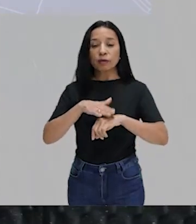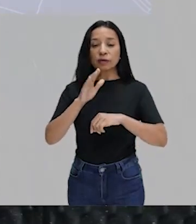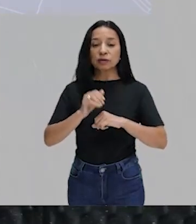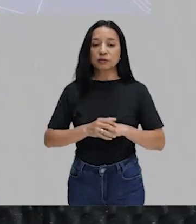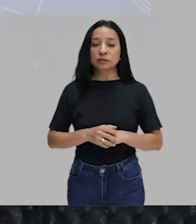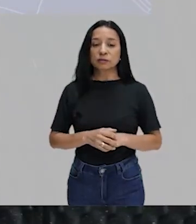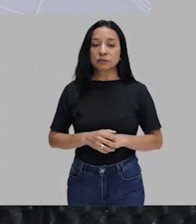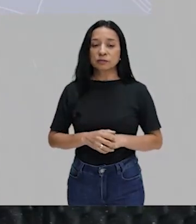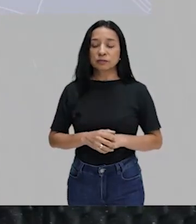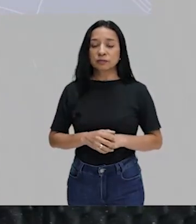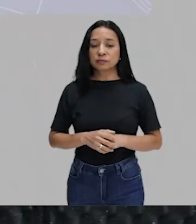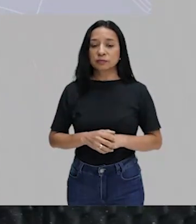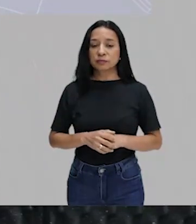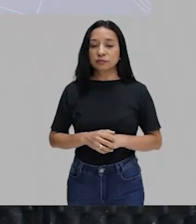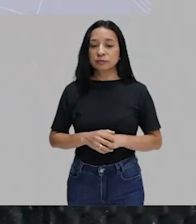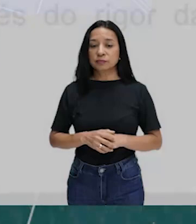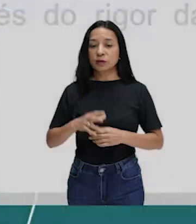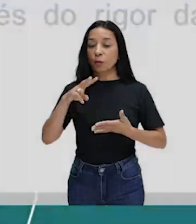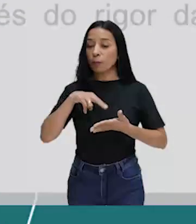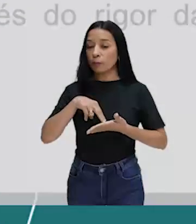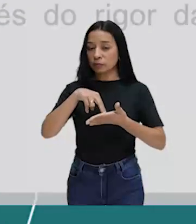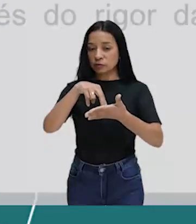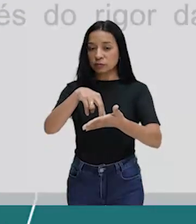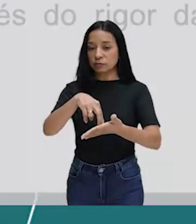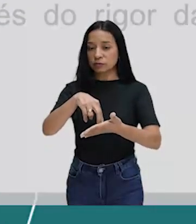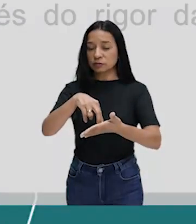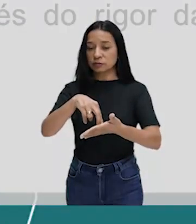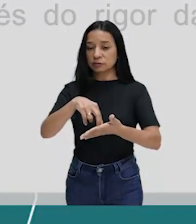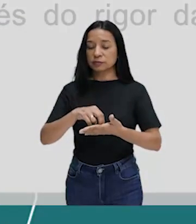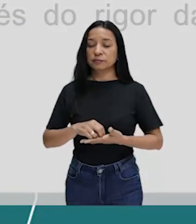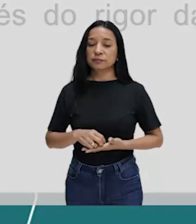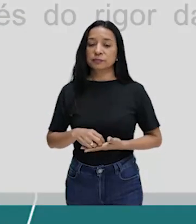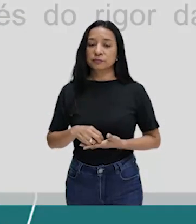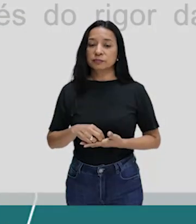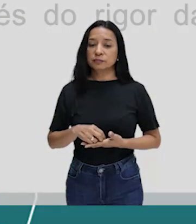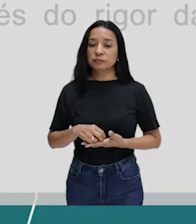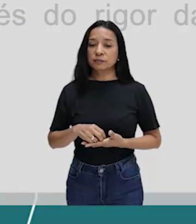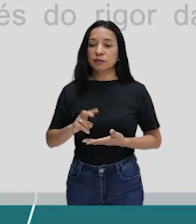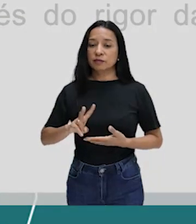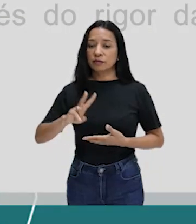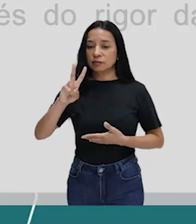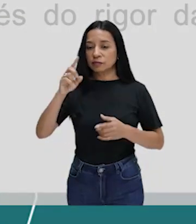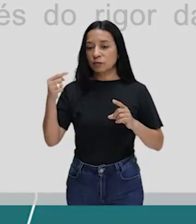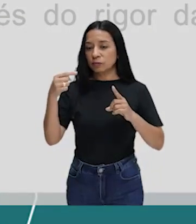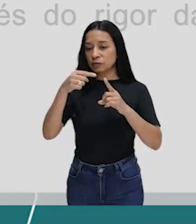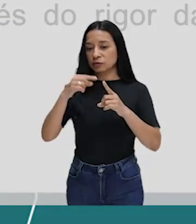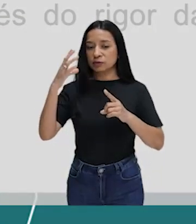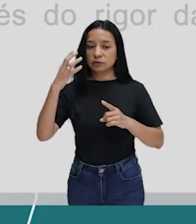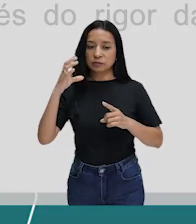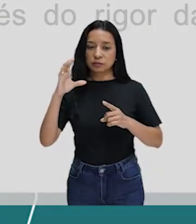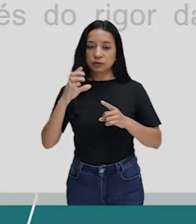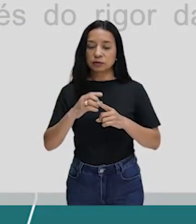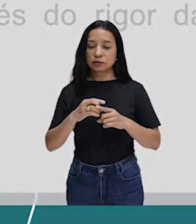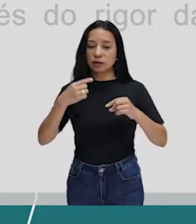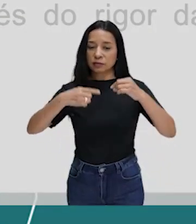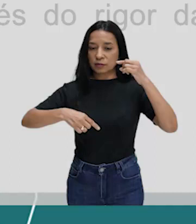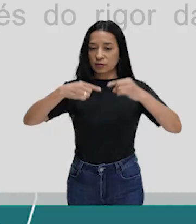Ideal positivista, como nós já falamos, o positivismo de Augusto Comte, valorizando a objetividade da